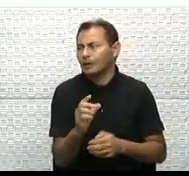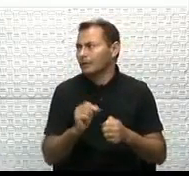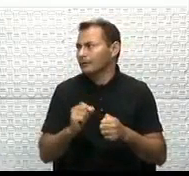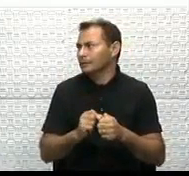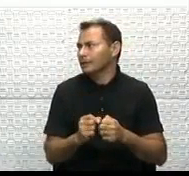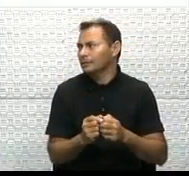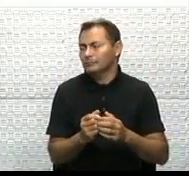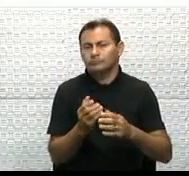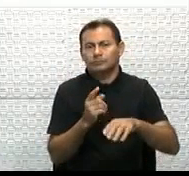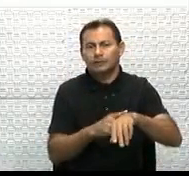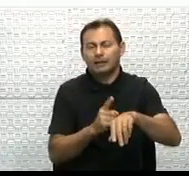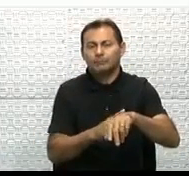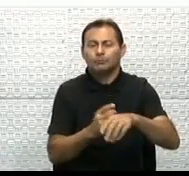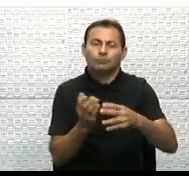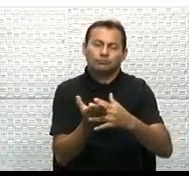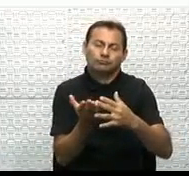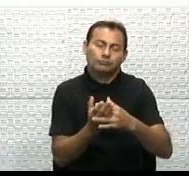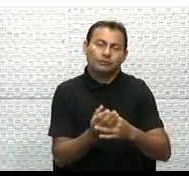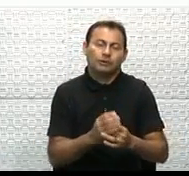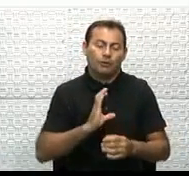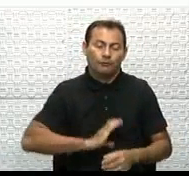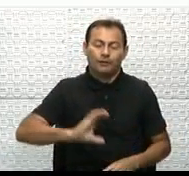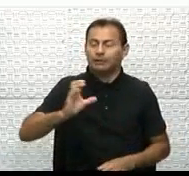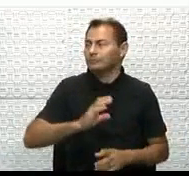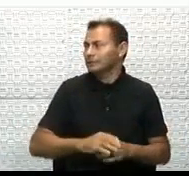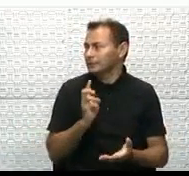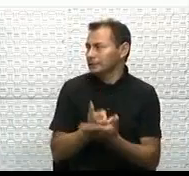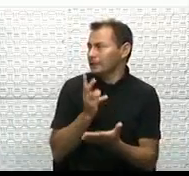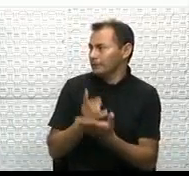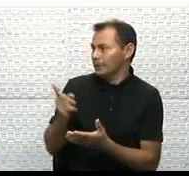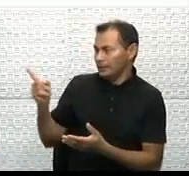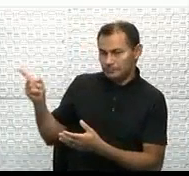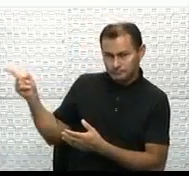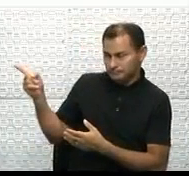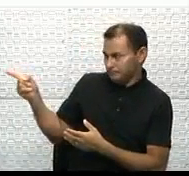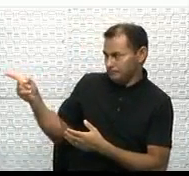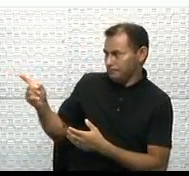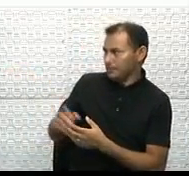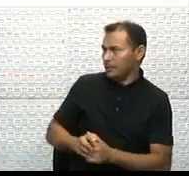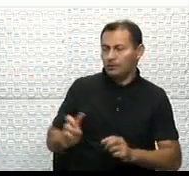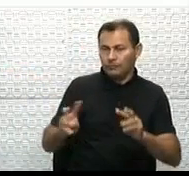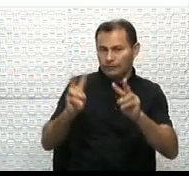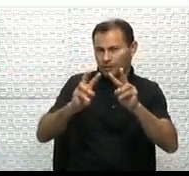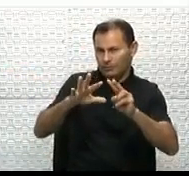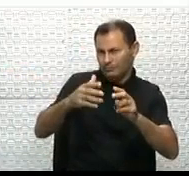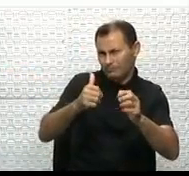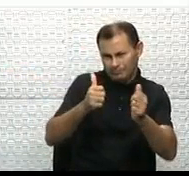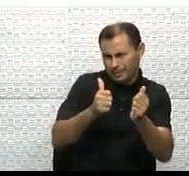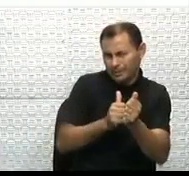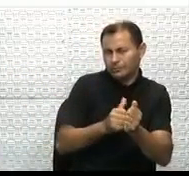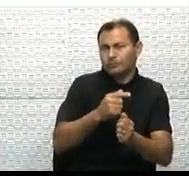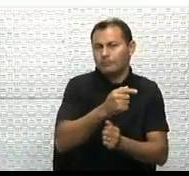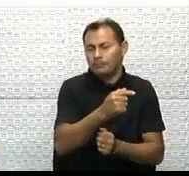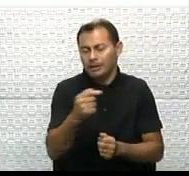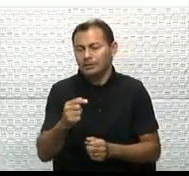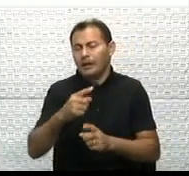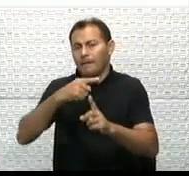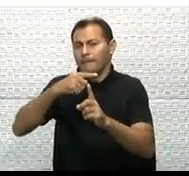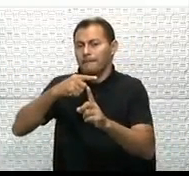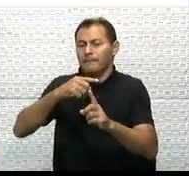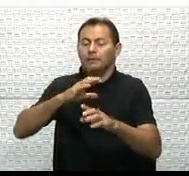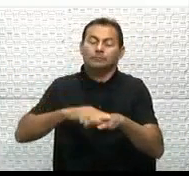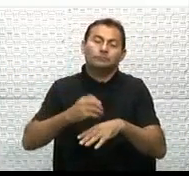de confiança, ou intervalo de previsão. Sempre será um valor estimado menos a